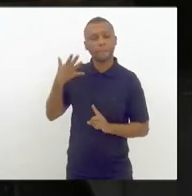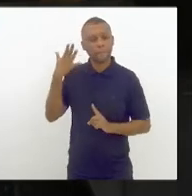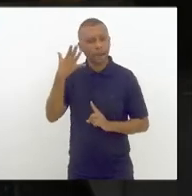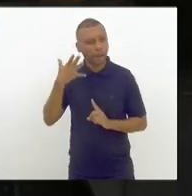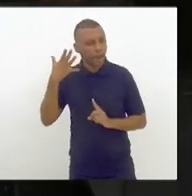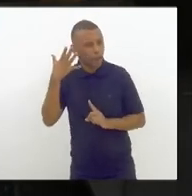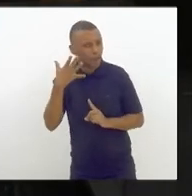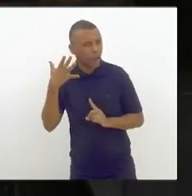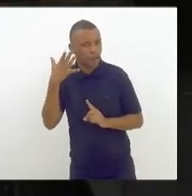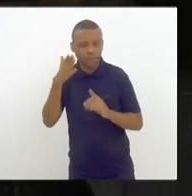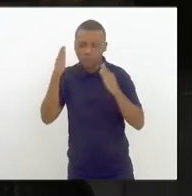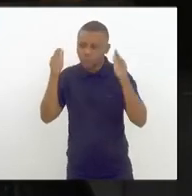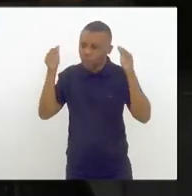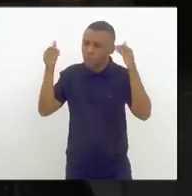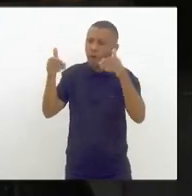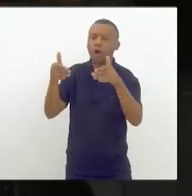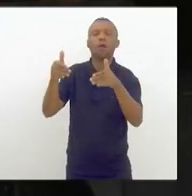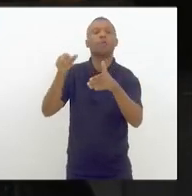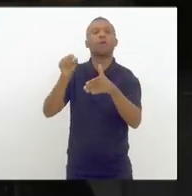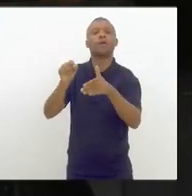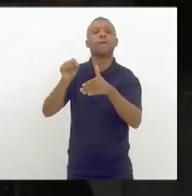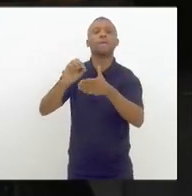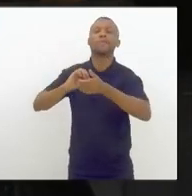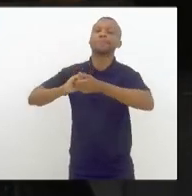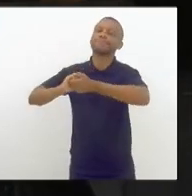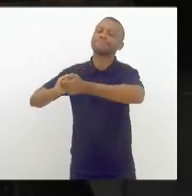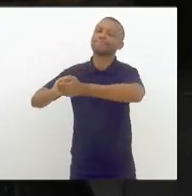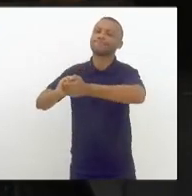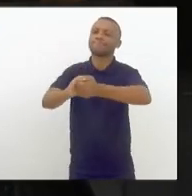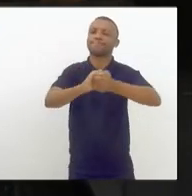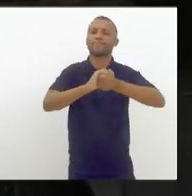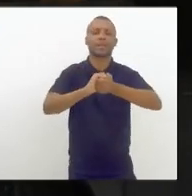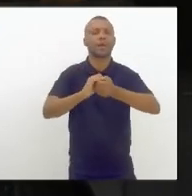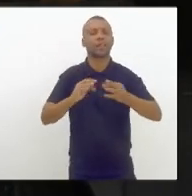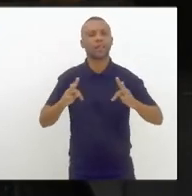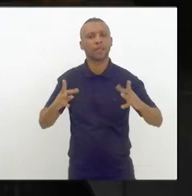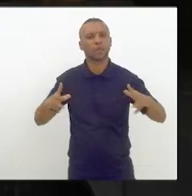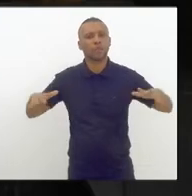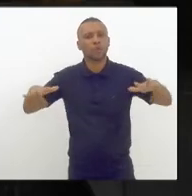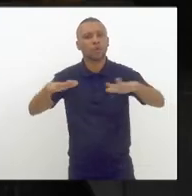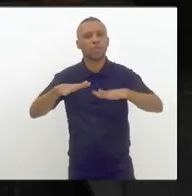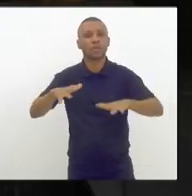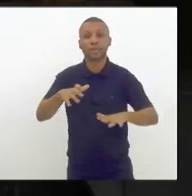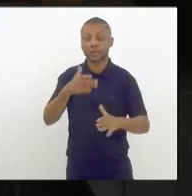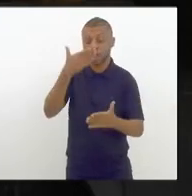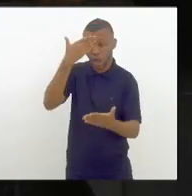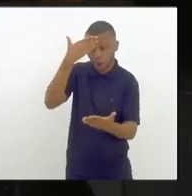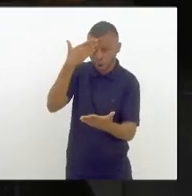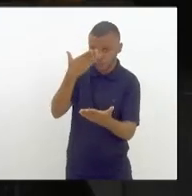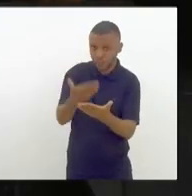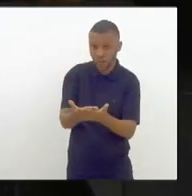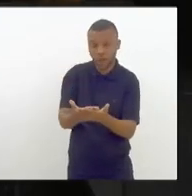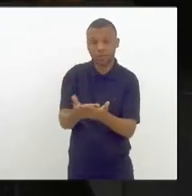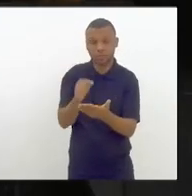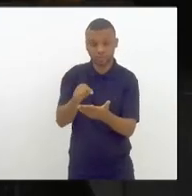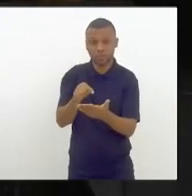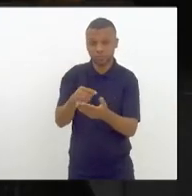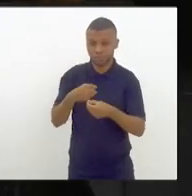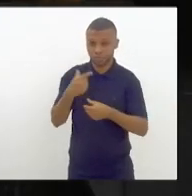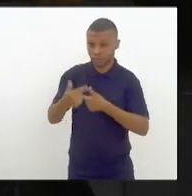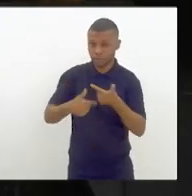são para complementar todos aqueles que ousaram e as urnas